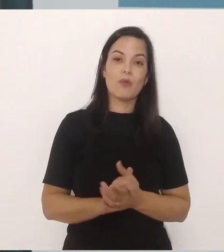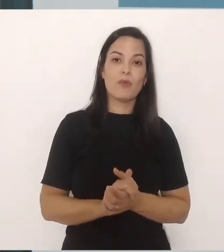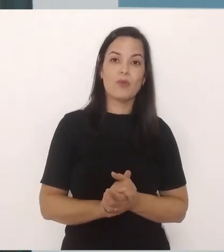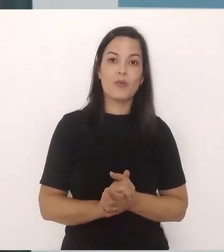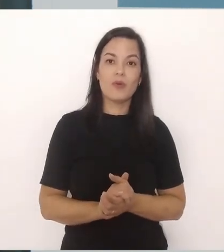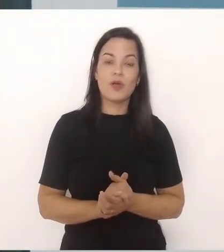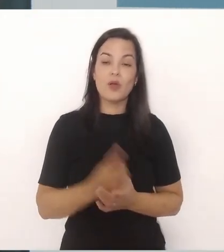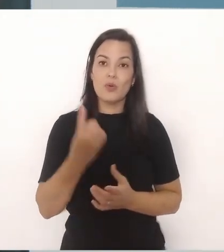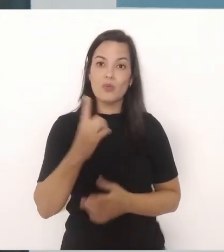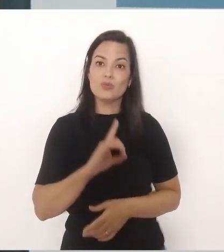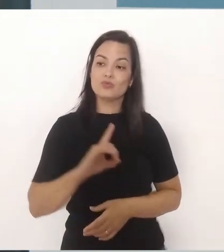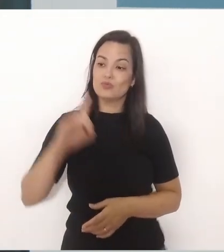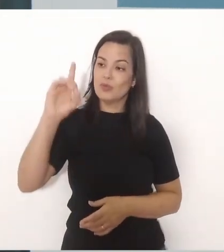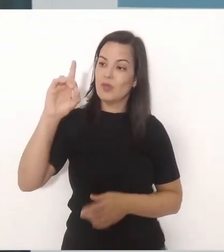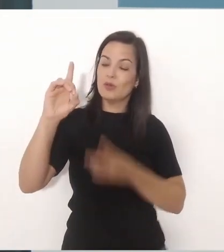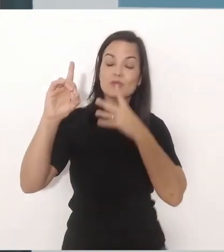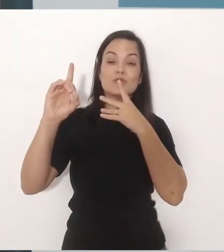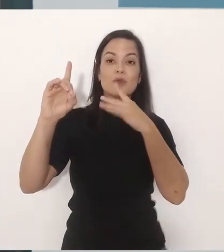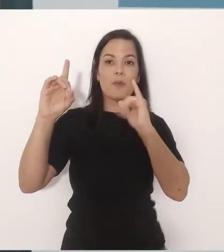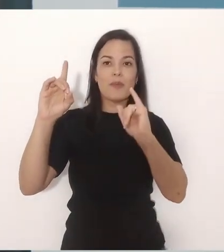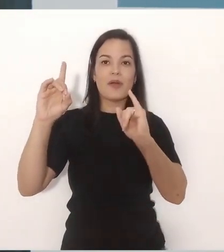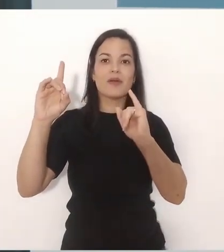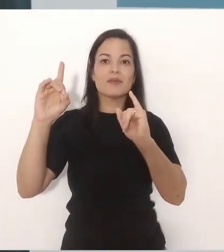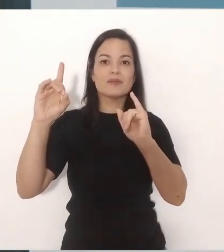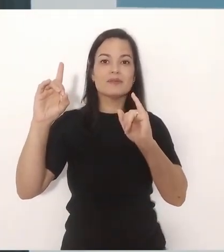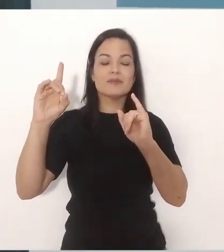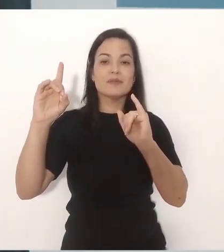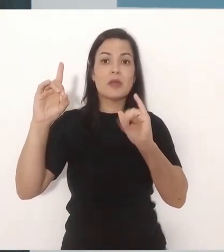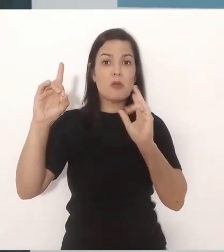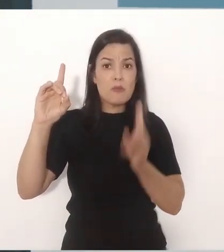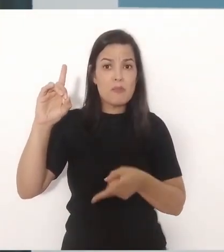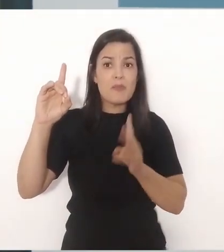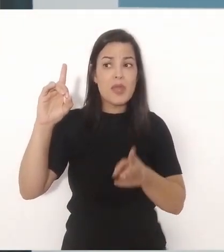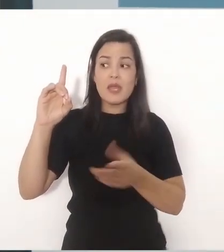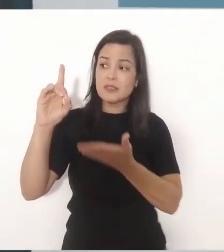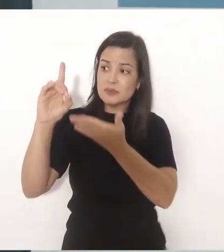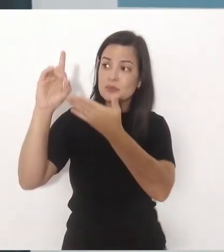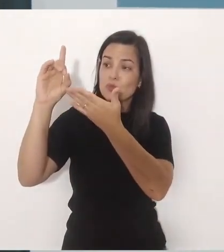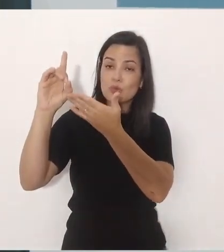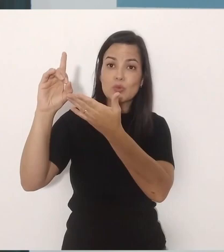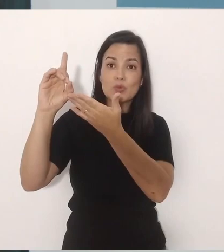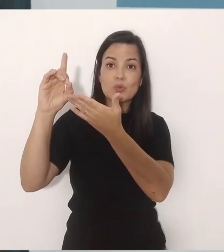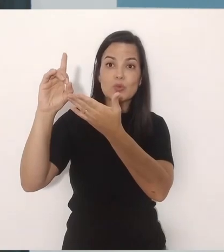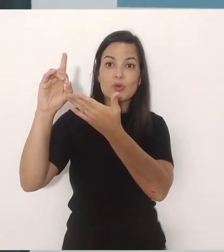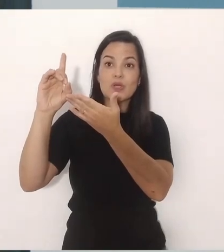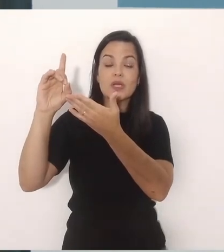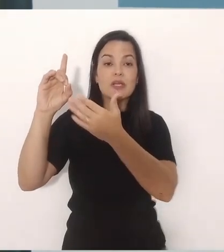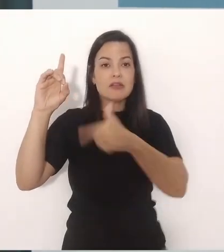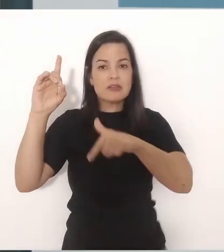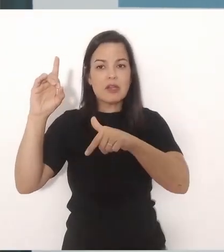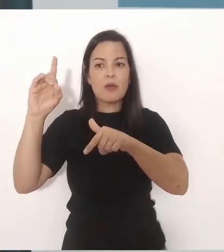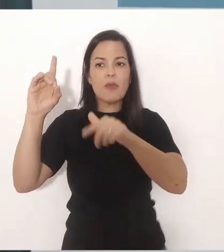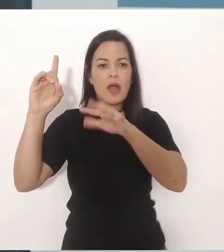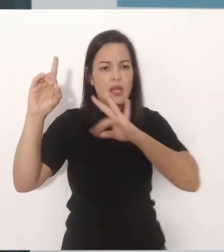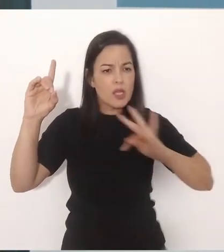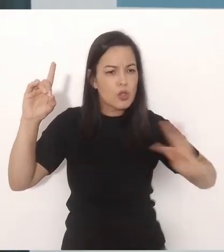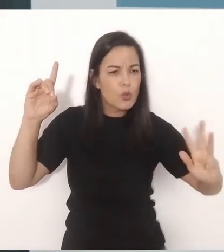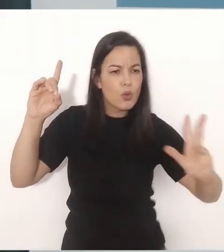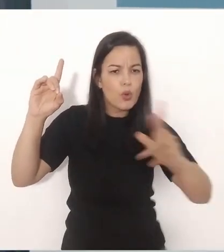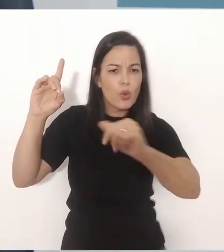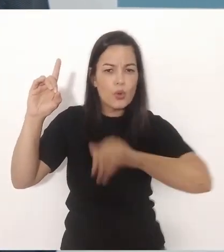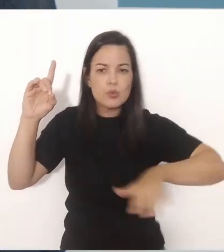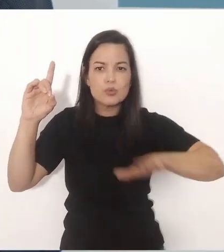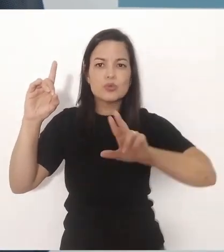Espírito, um Deus Pai. É o mesmo Deus Pai que age em todos, sobre todos, por meio de todos e